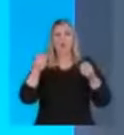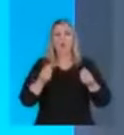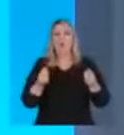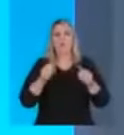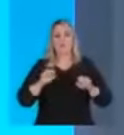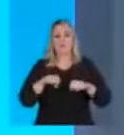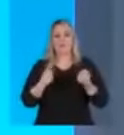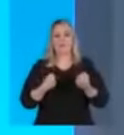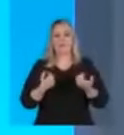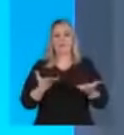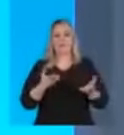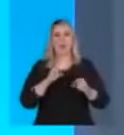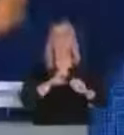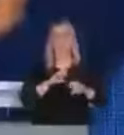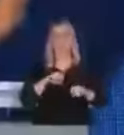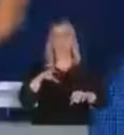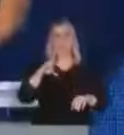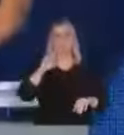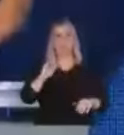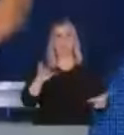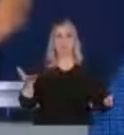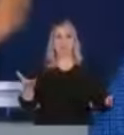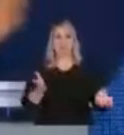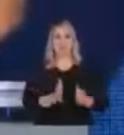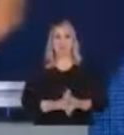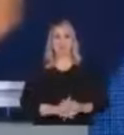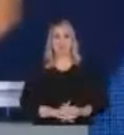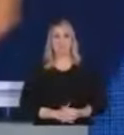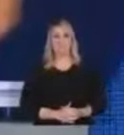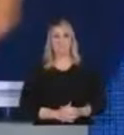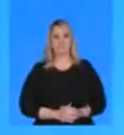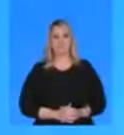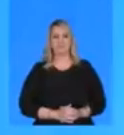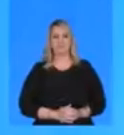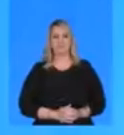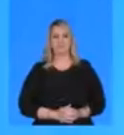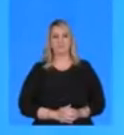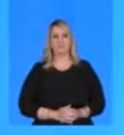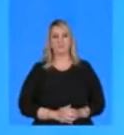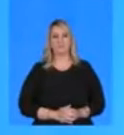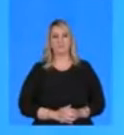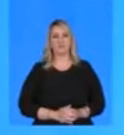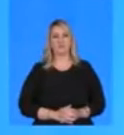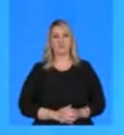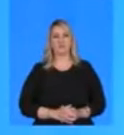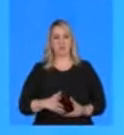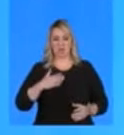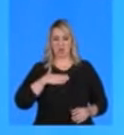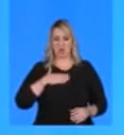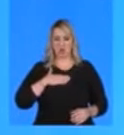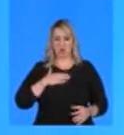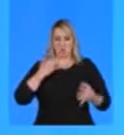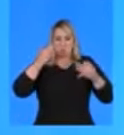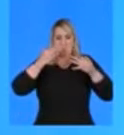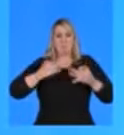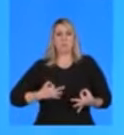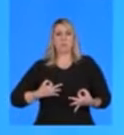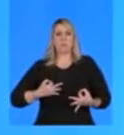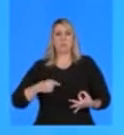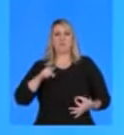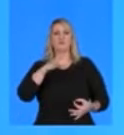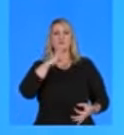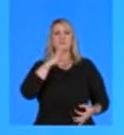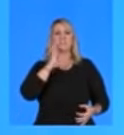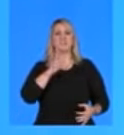Cidade do Rio de Janeiro candidato o senhor tem 1 minuto e meil para responder jira com a moral de um homem de bem que você conhece